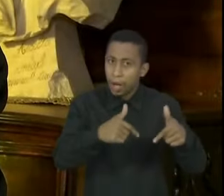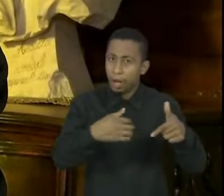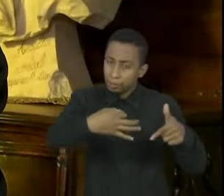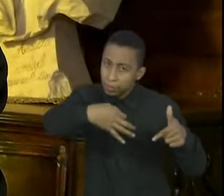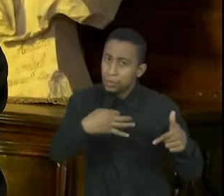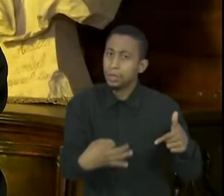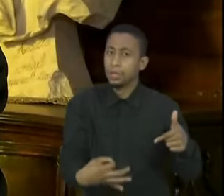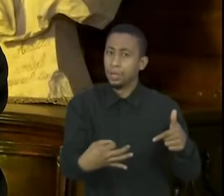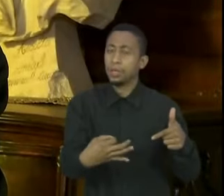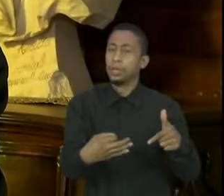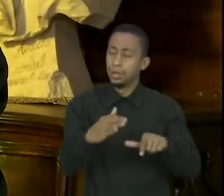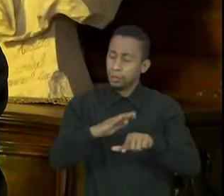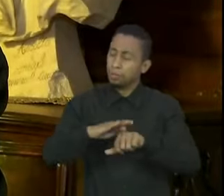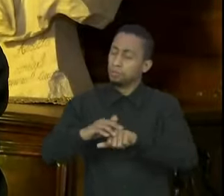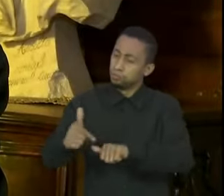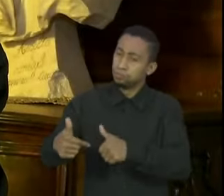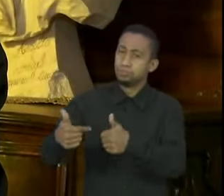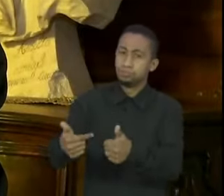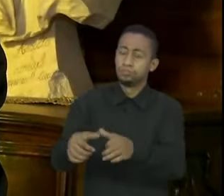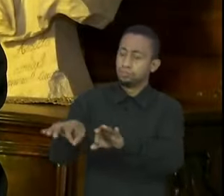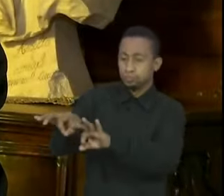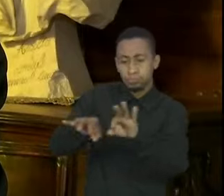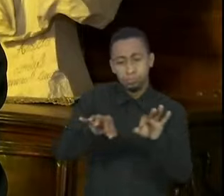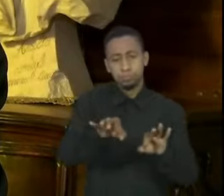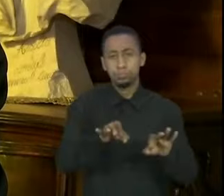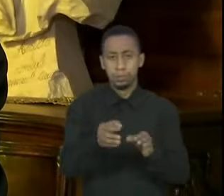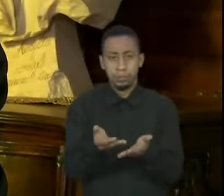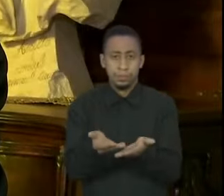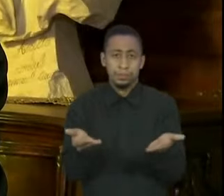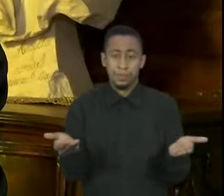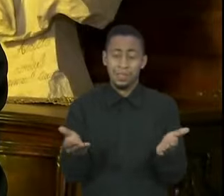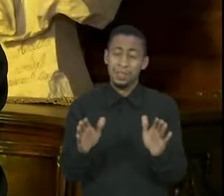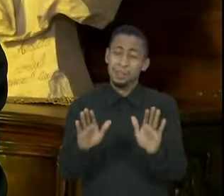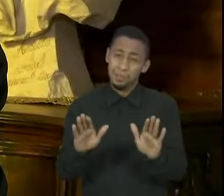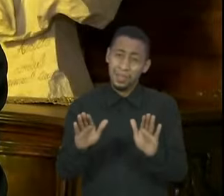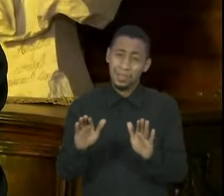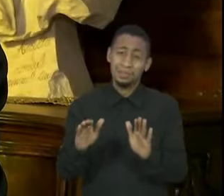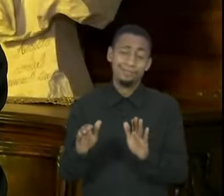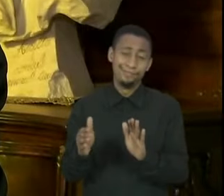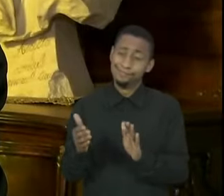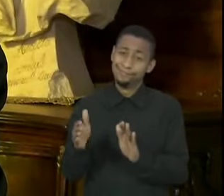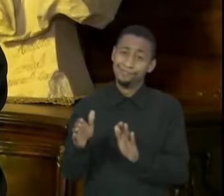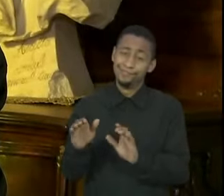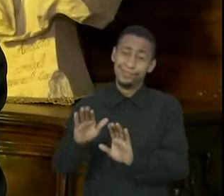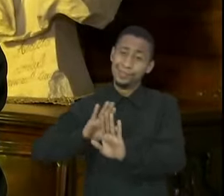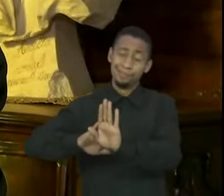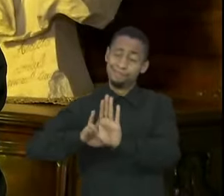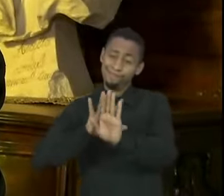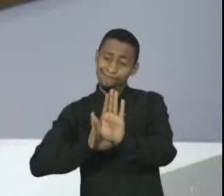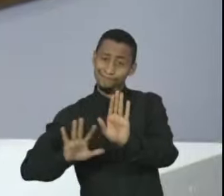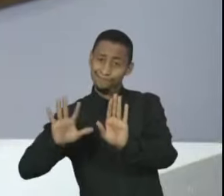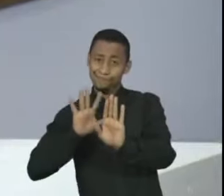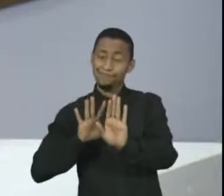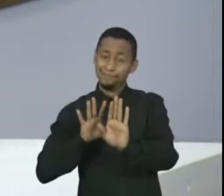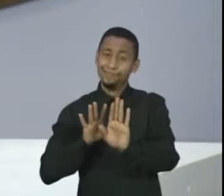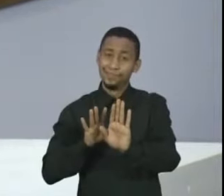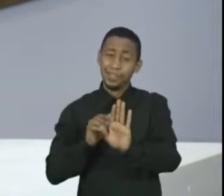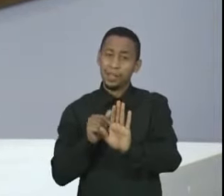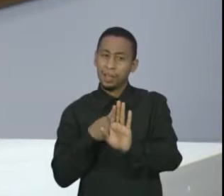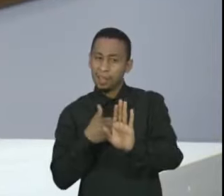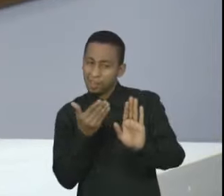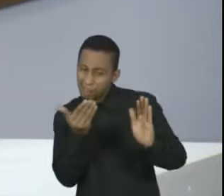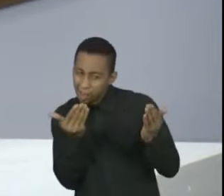honestamente fazem o que tem que fazer e no entanto a imagem deles também ficou arranhada e